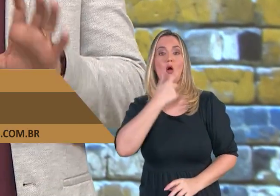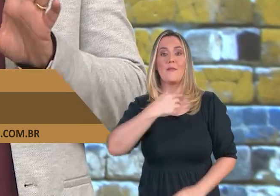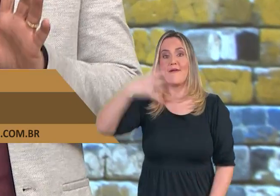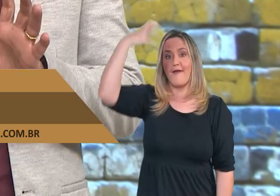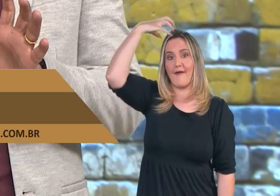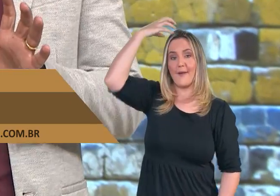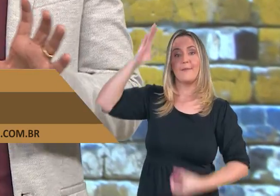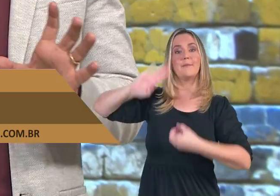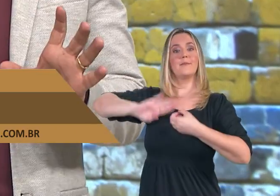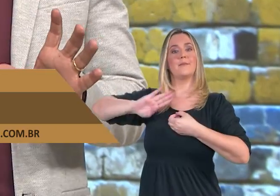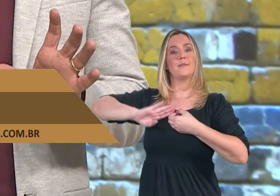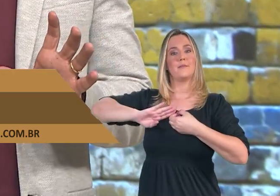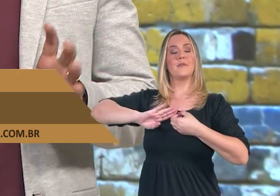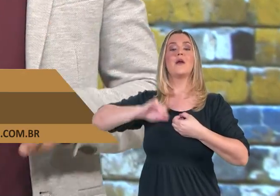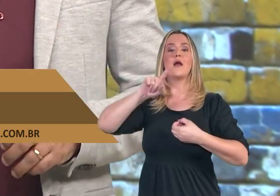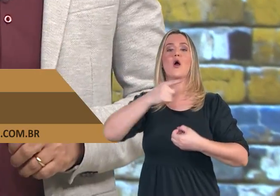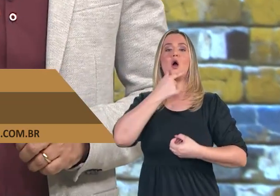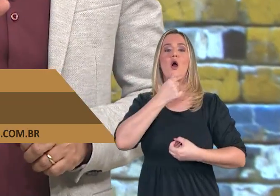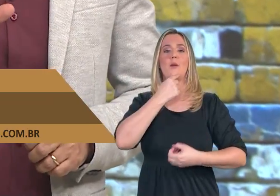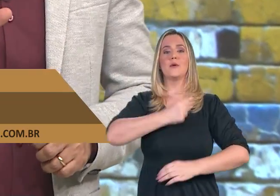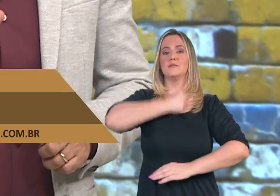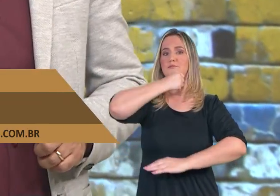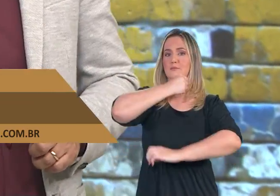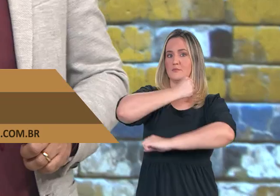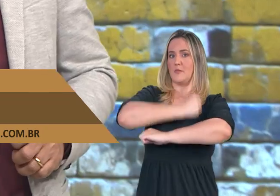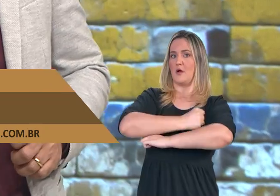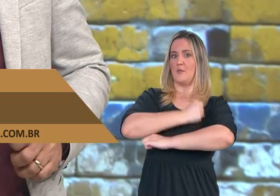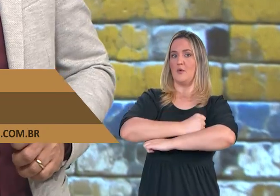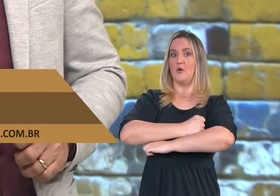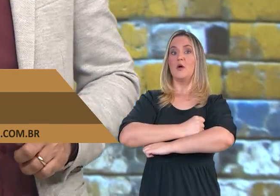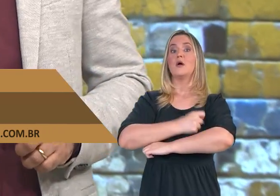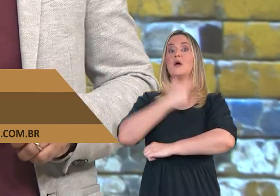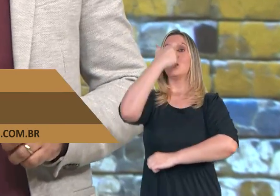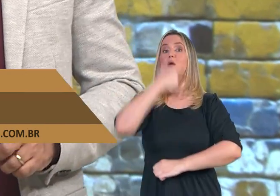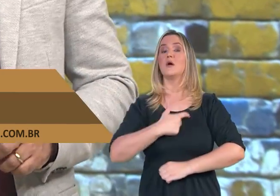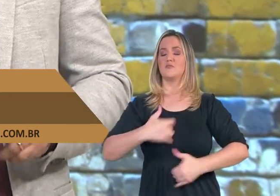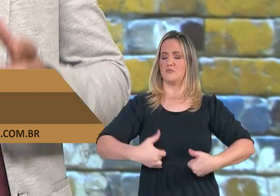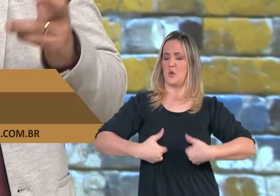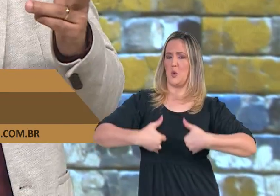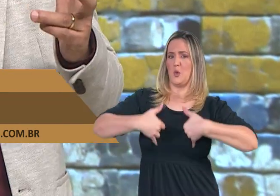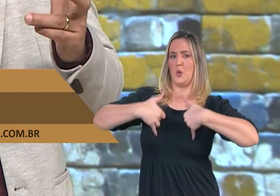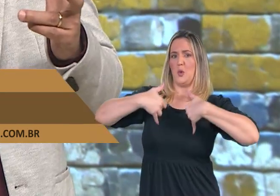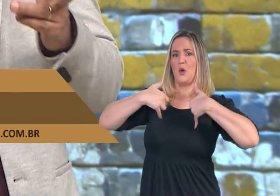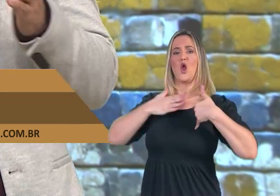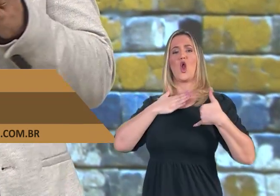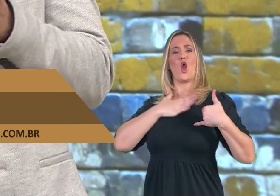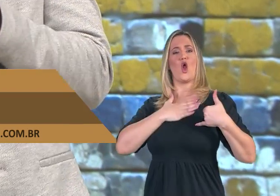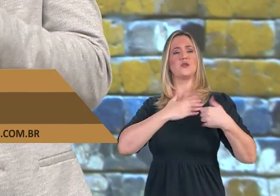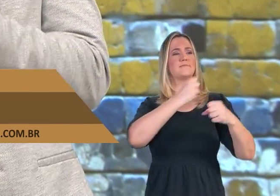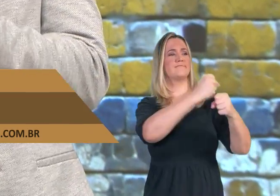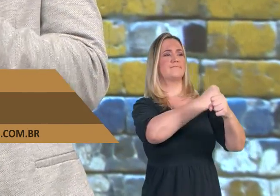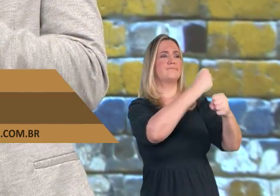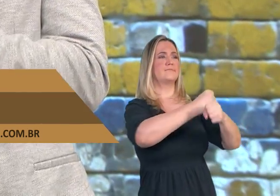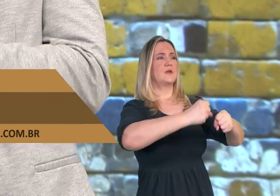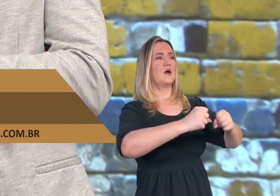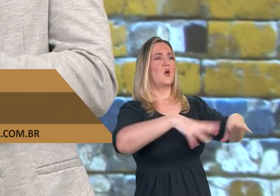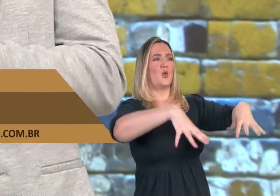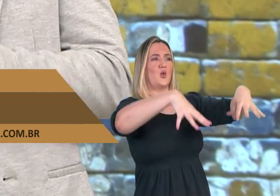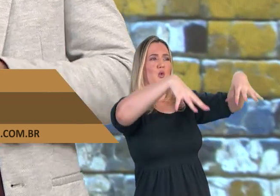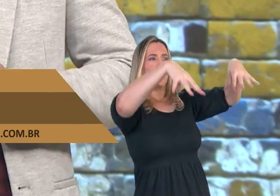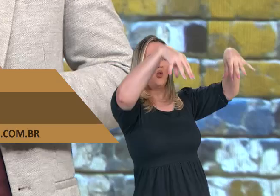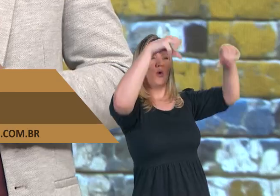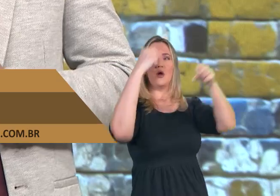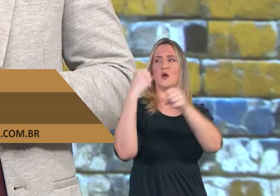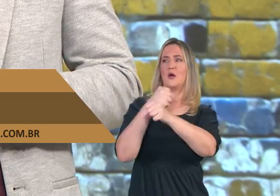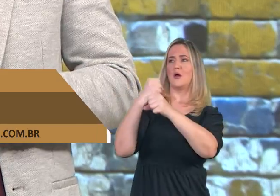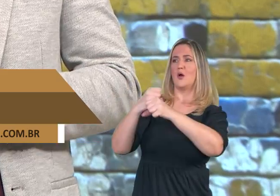orgulhoso e exímio construtor. Imagine agora a impressão que a Babilônia e sua glória não causou na mente daqueles